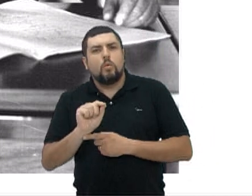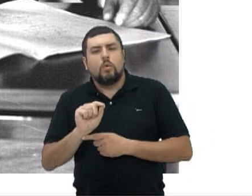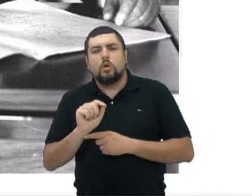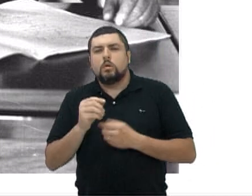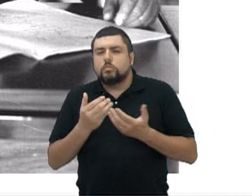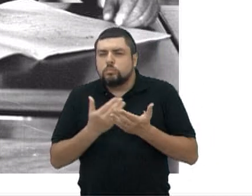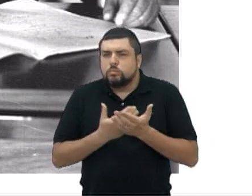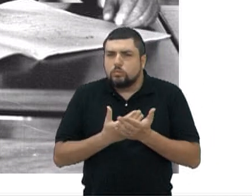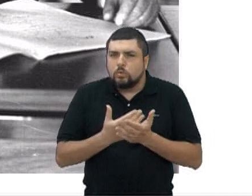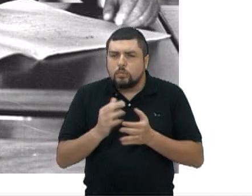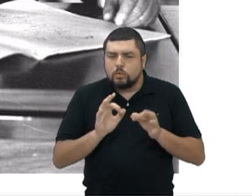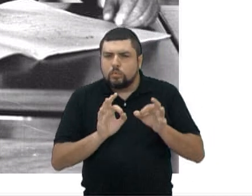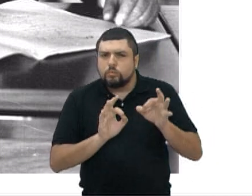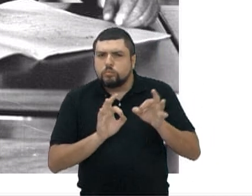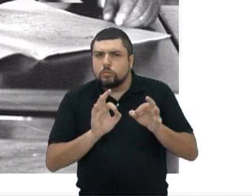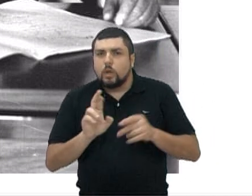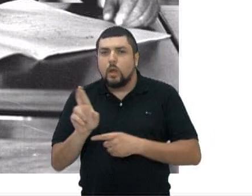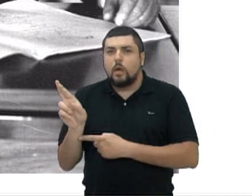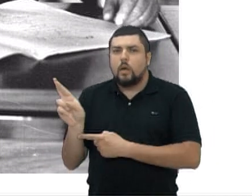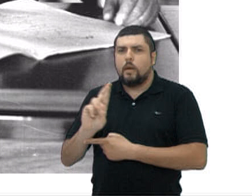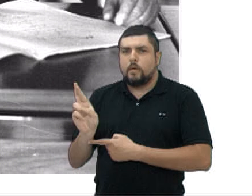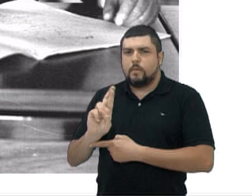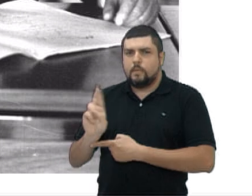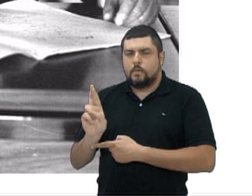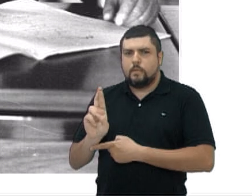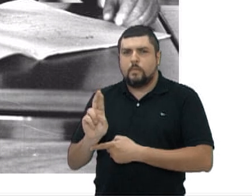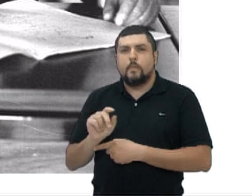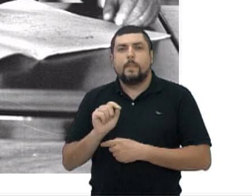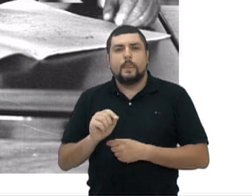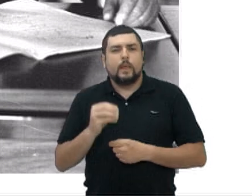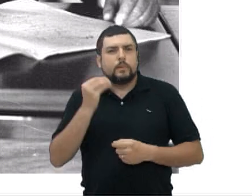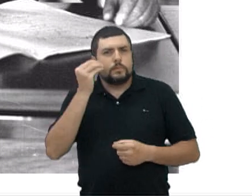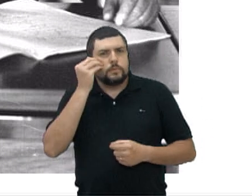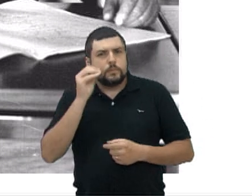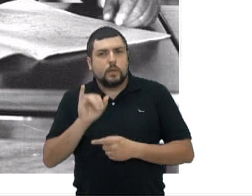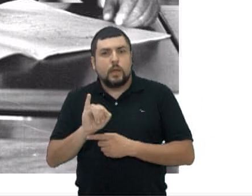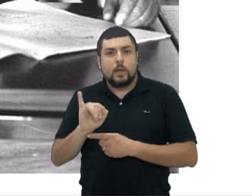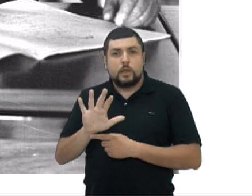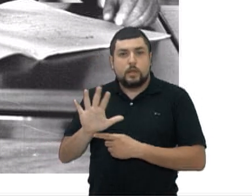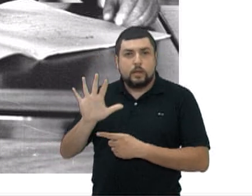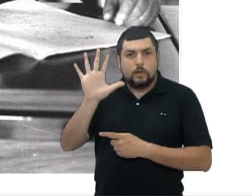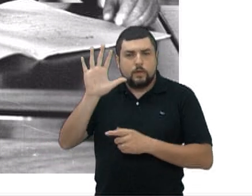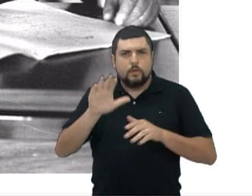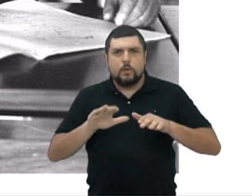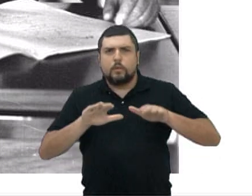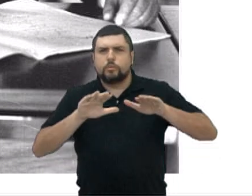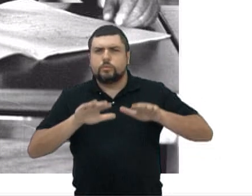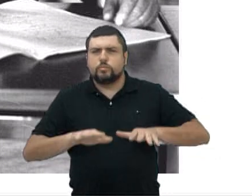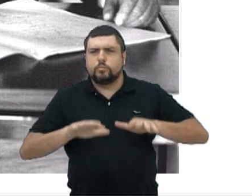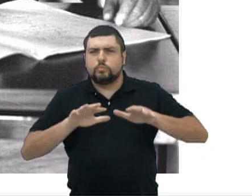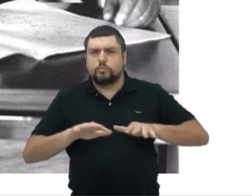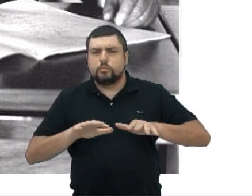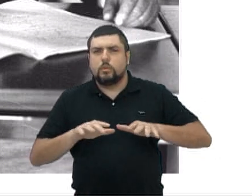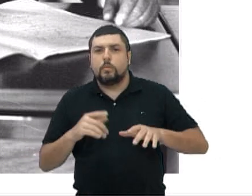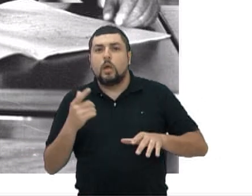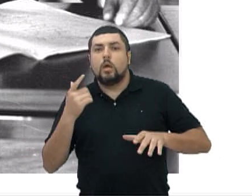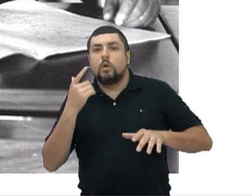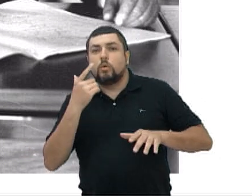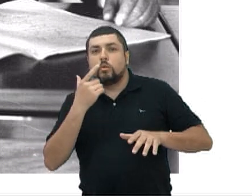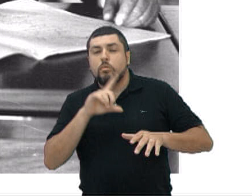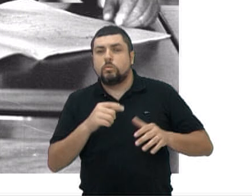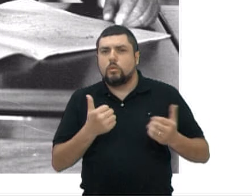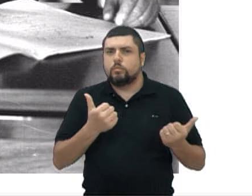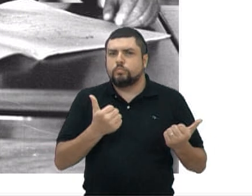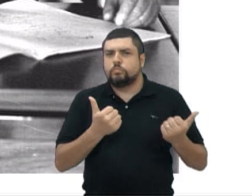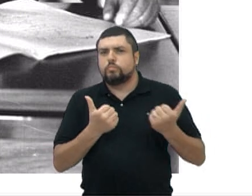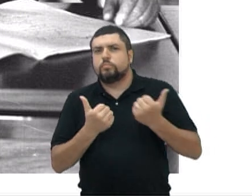plano responsável pela estabilização da inflação e da economia, e isso faz com que ele garanta o seu sucessor nas eleições de